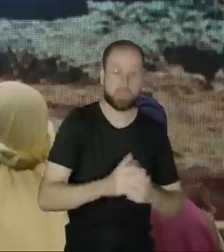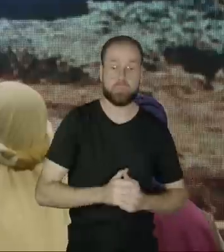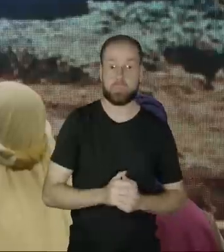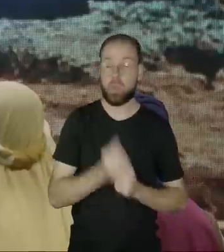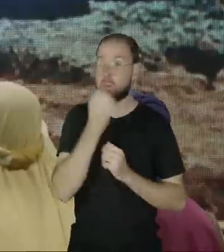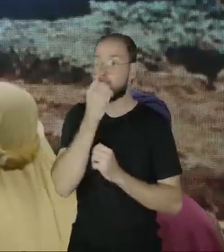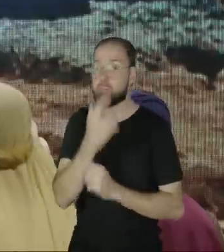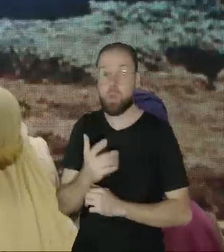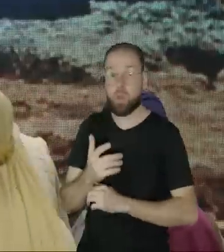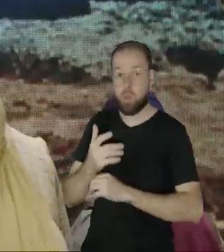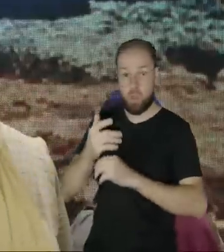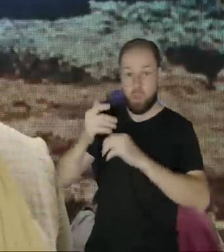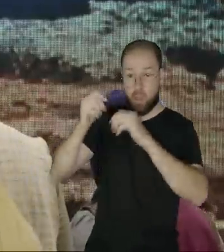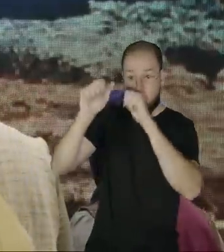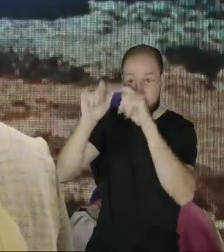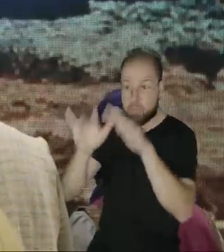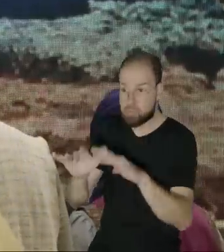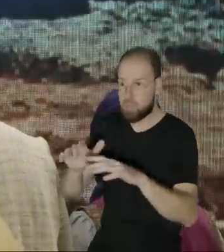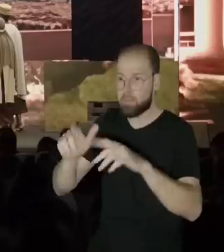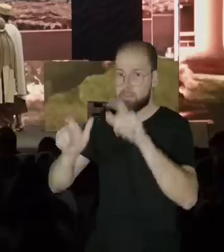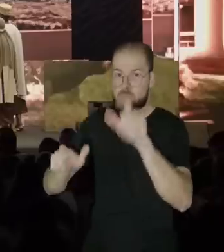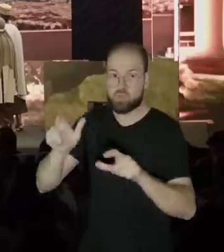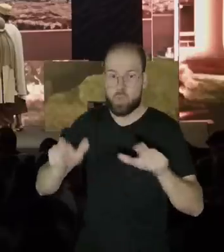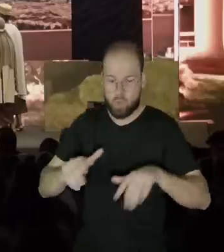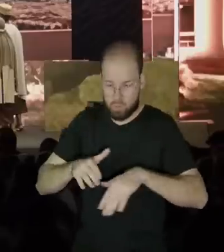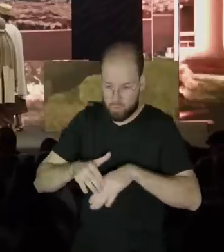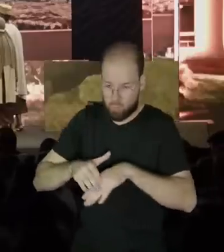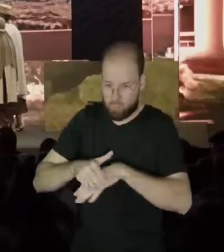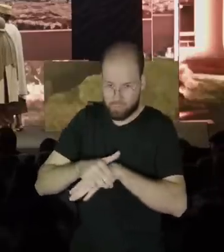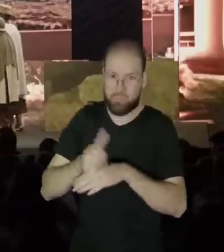Bem-aventurados os mansos, porque herdarão a terra.